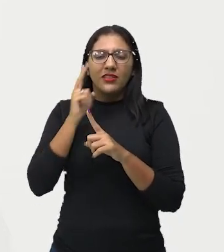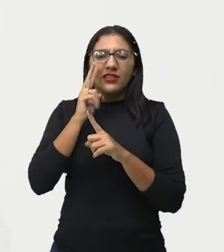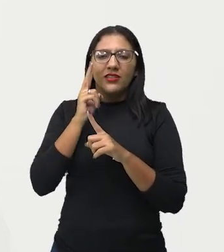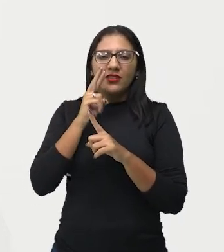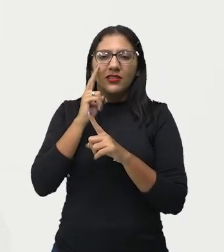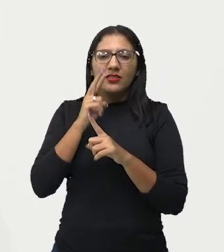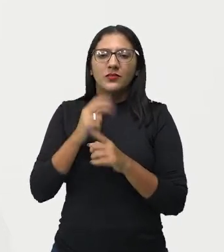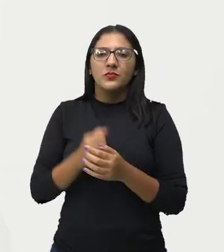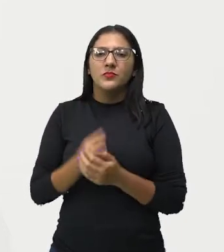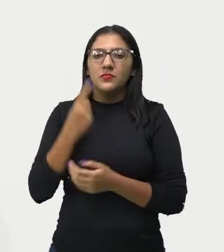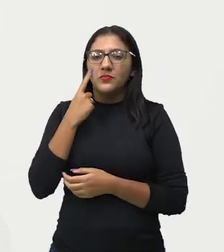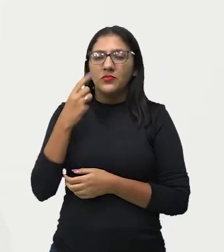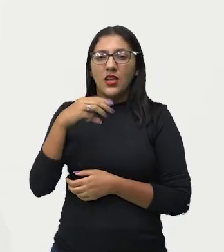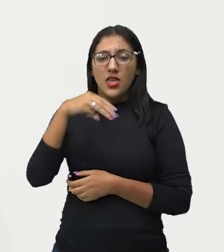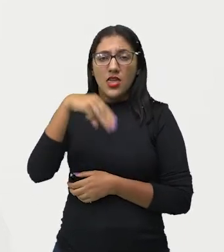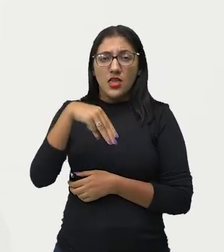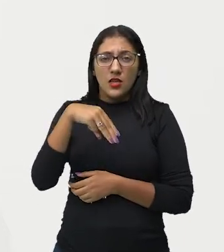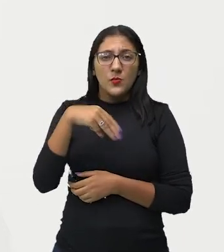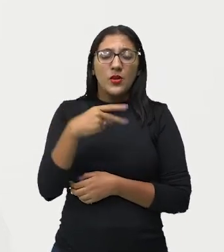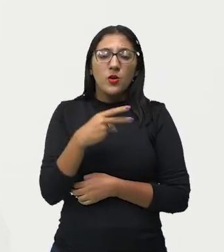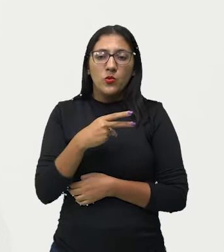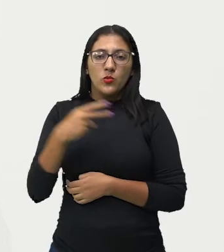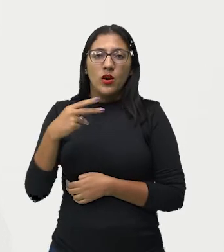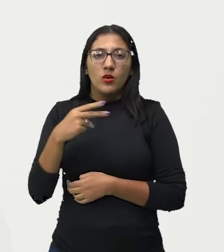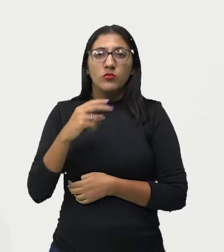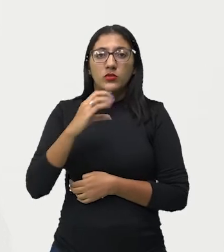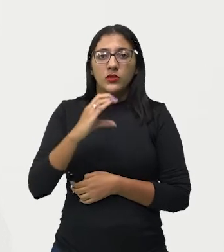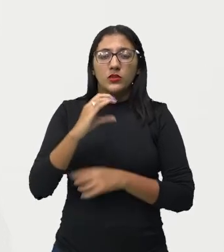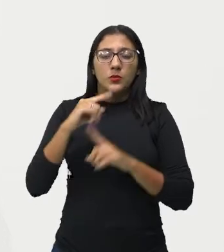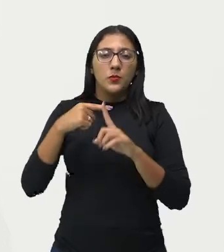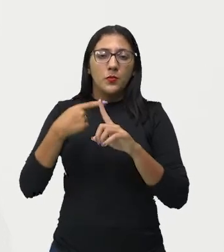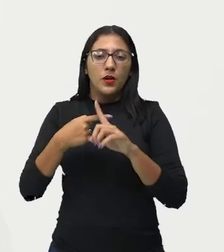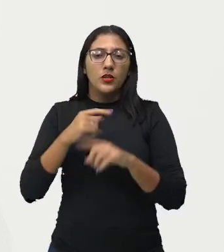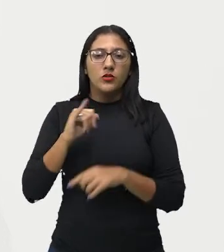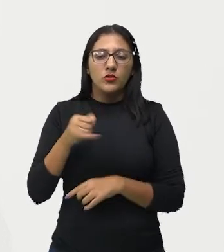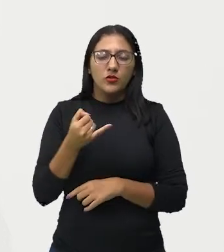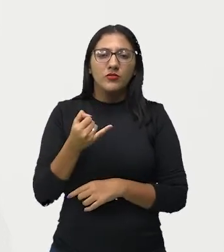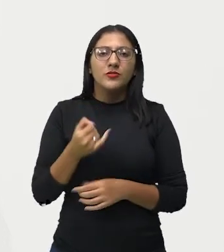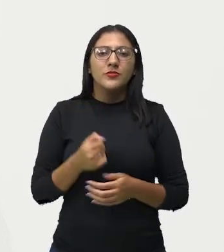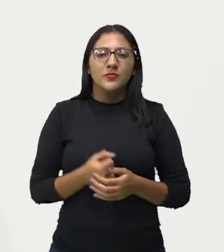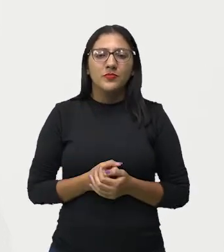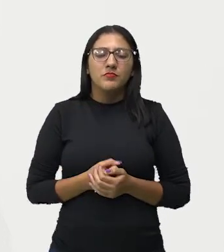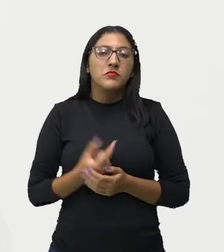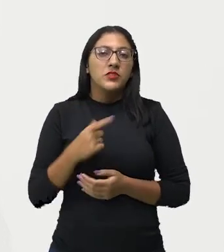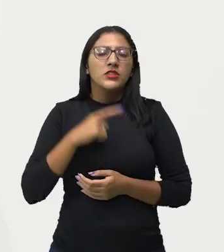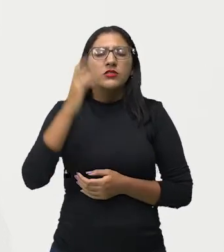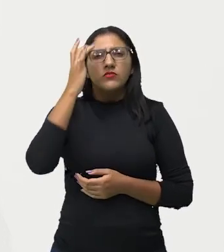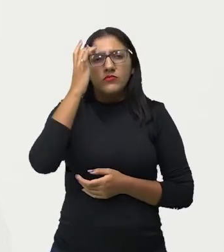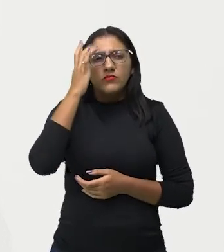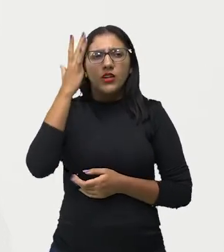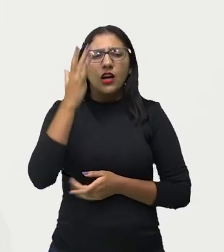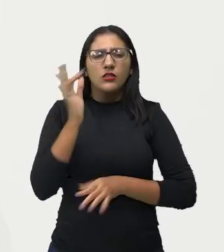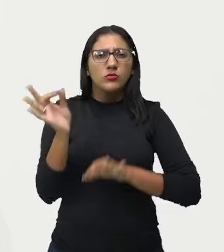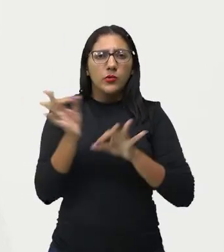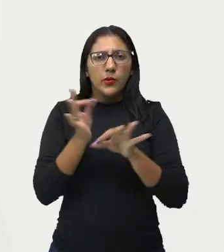aqui, ó. Montante igual capital mais juro. A fórmula nos ajuda a responder aí